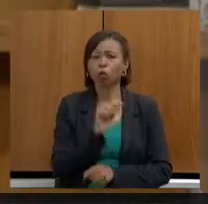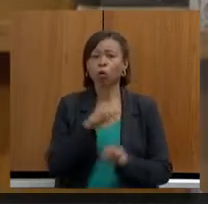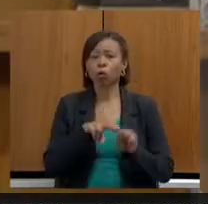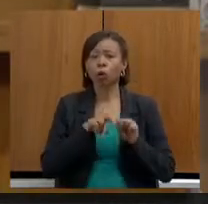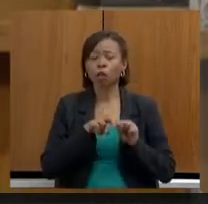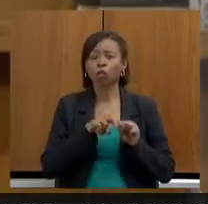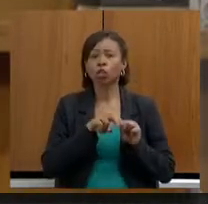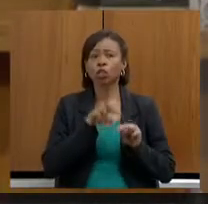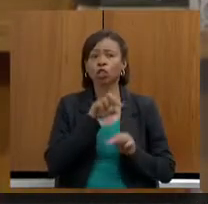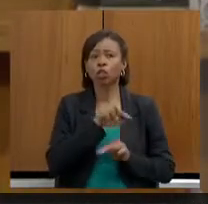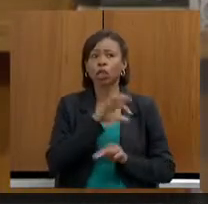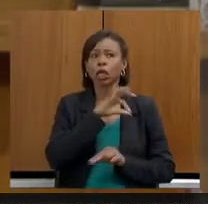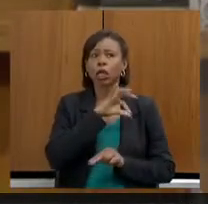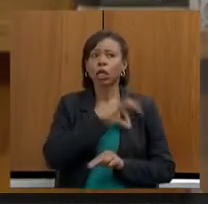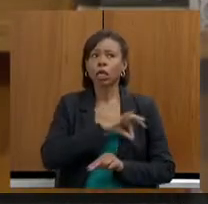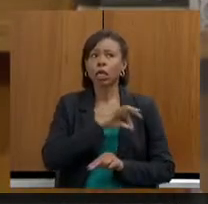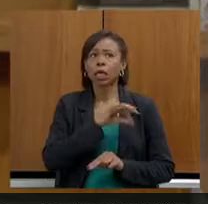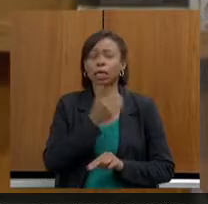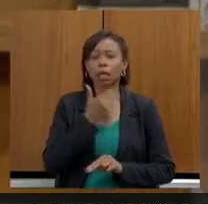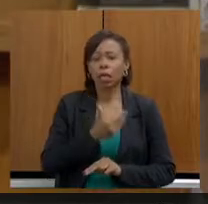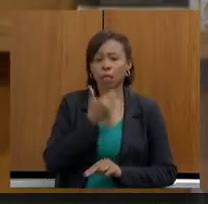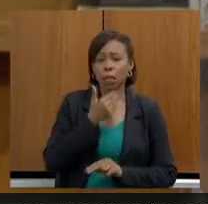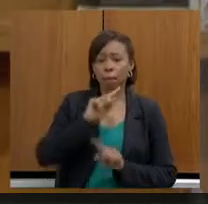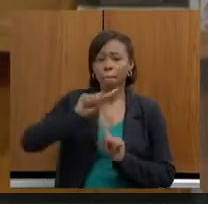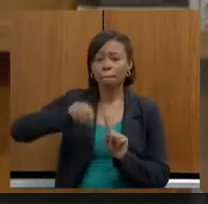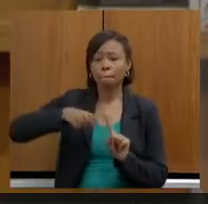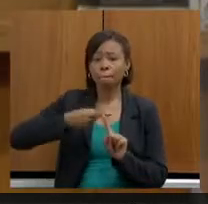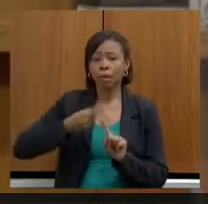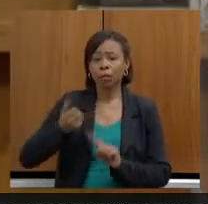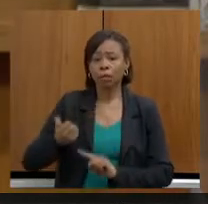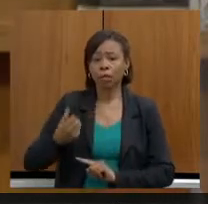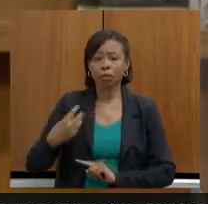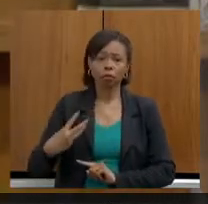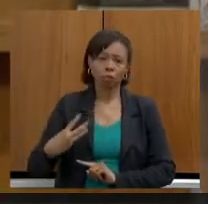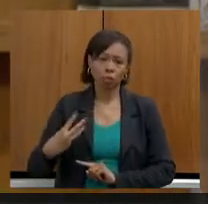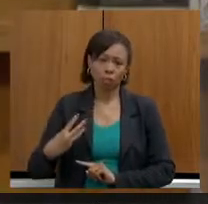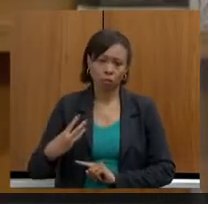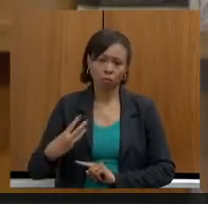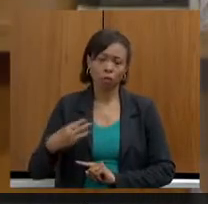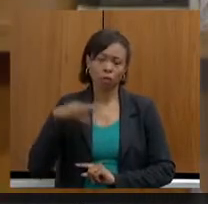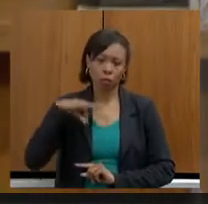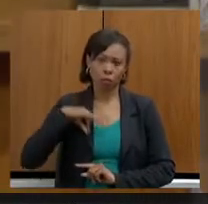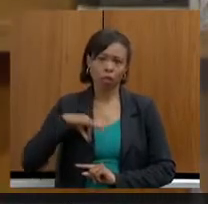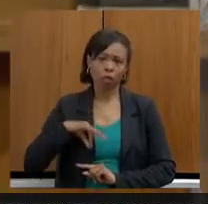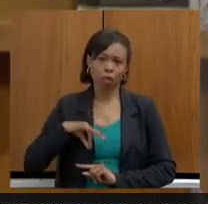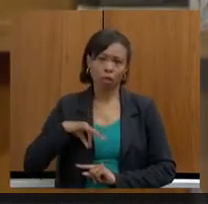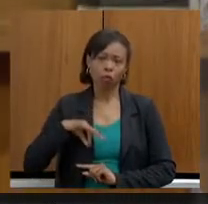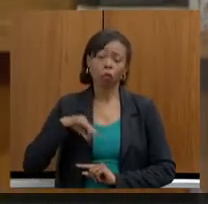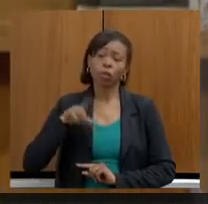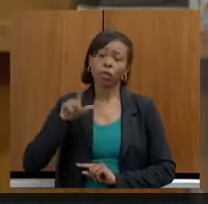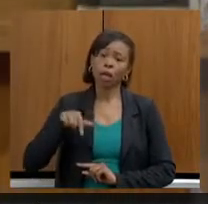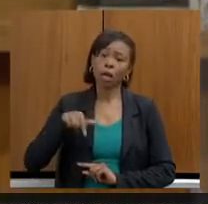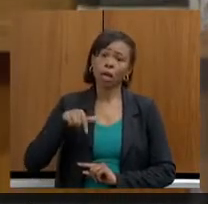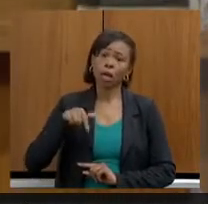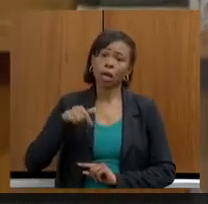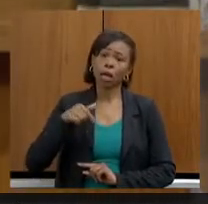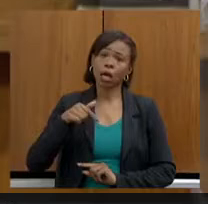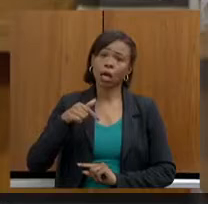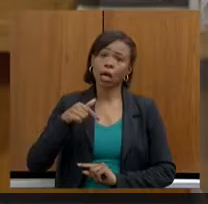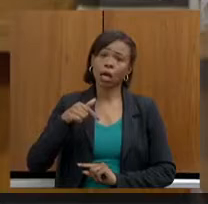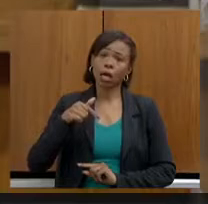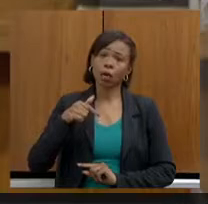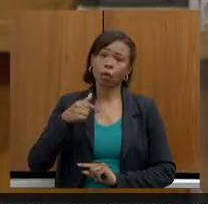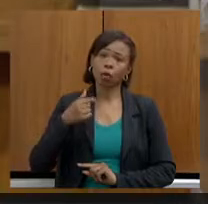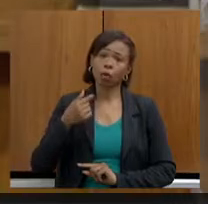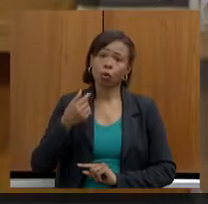e o 13º 13º esse que é e vai ser Deputado quarto que a gente quita